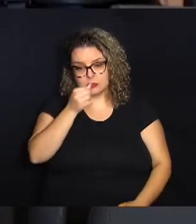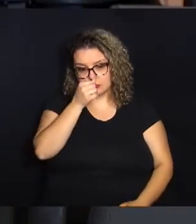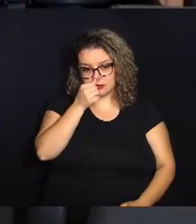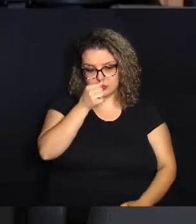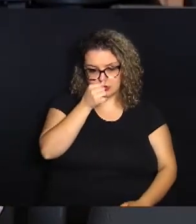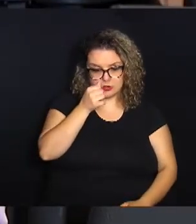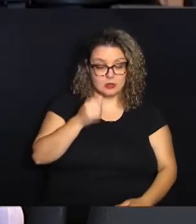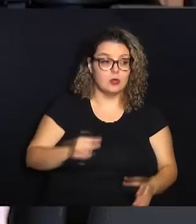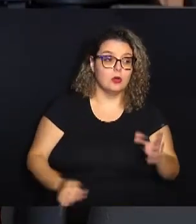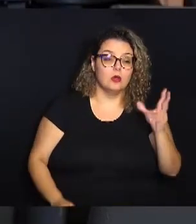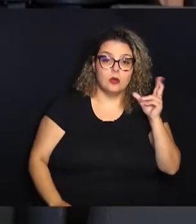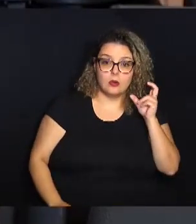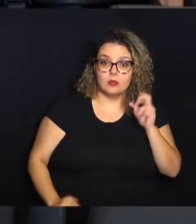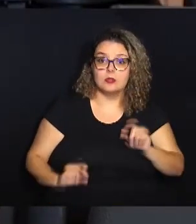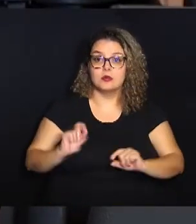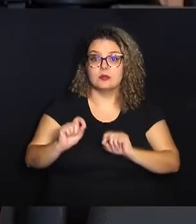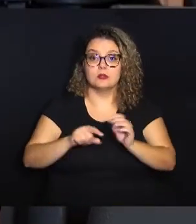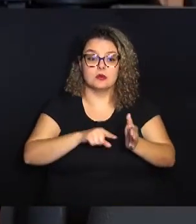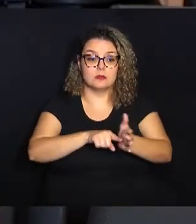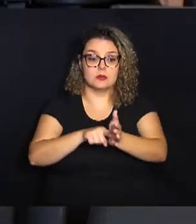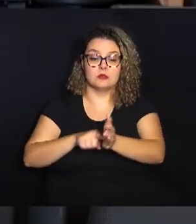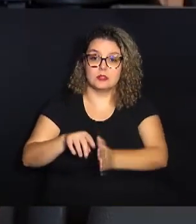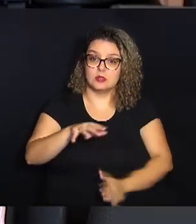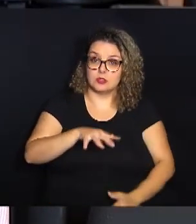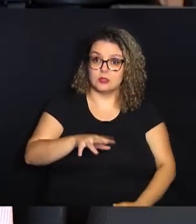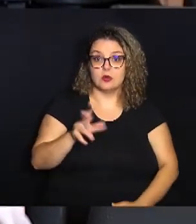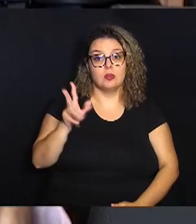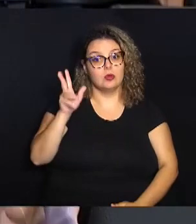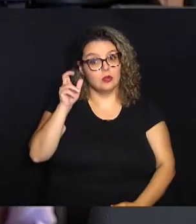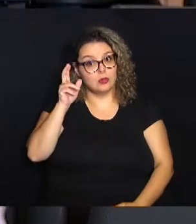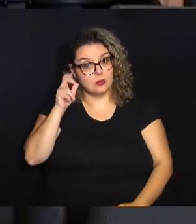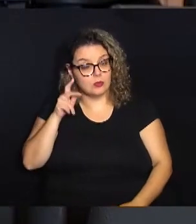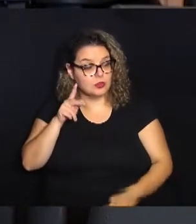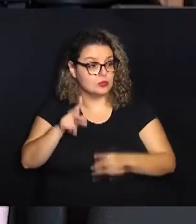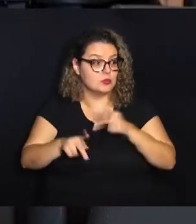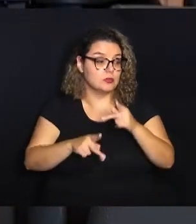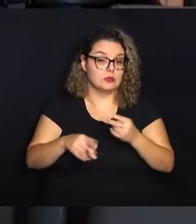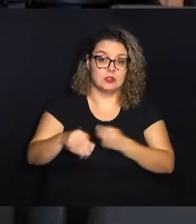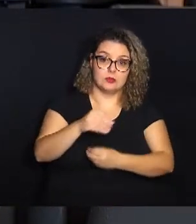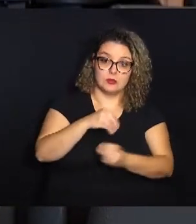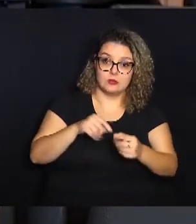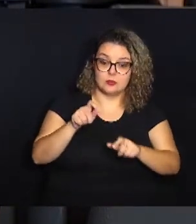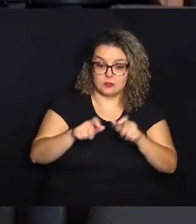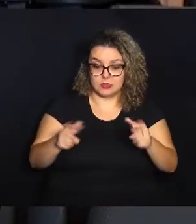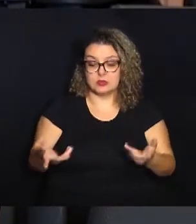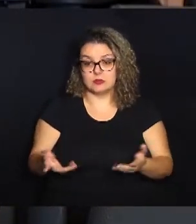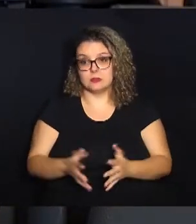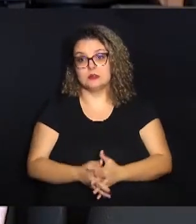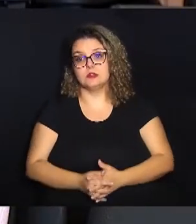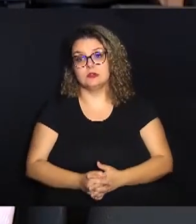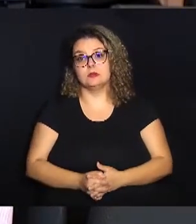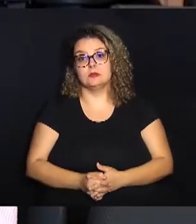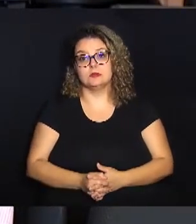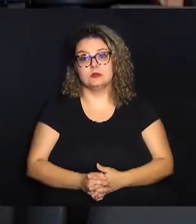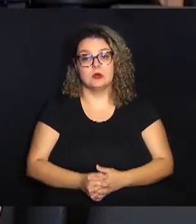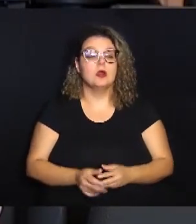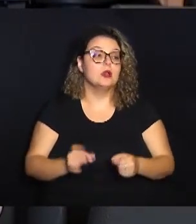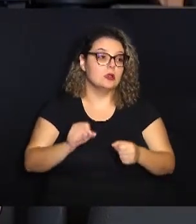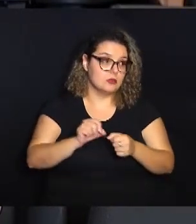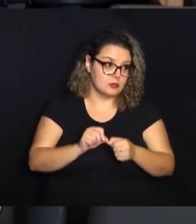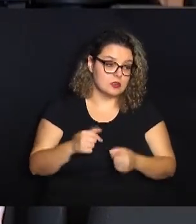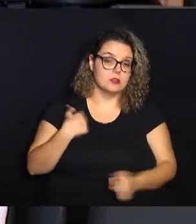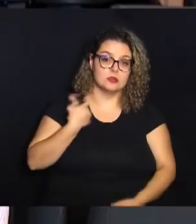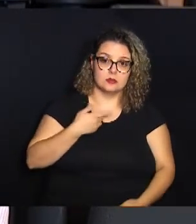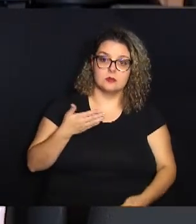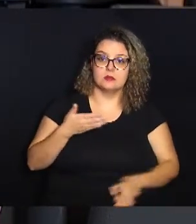quem está pesquisando nessa área, ouvindo a população, envolvendo essas pessoas, né? E fazendo a nossa